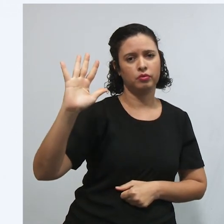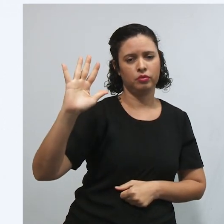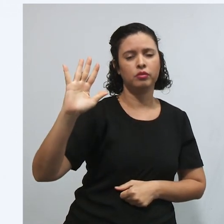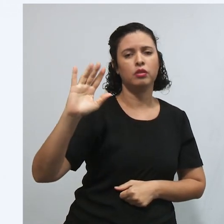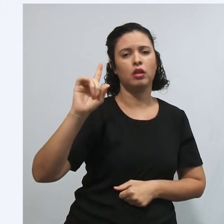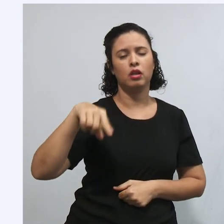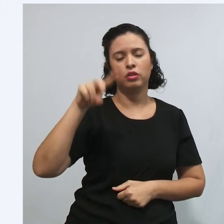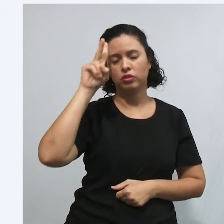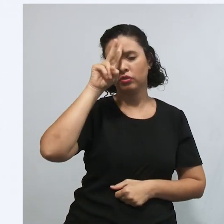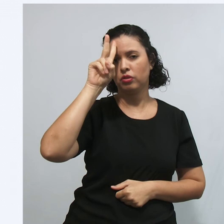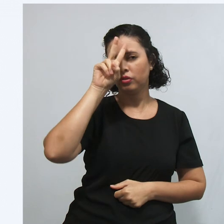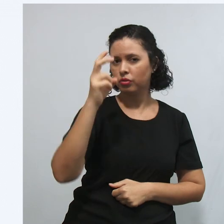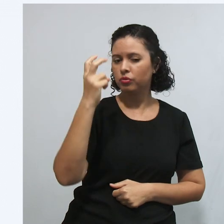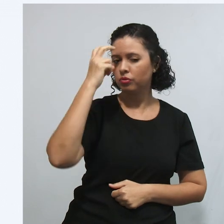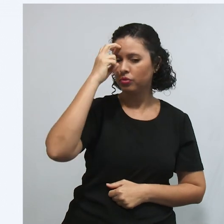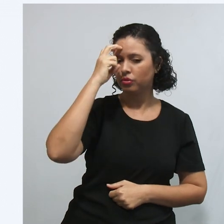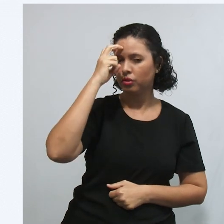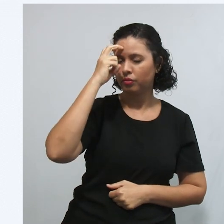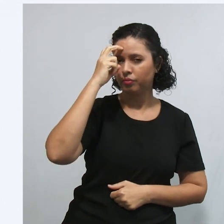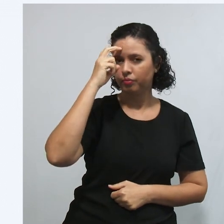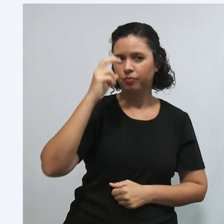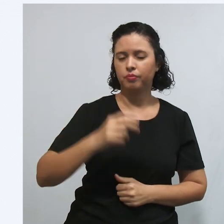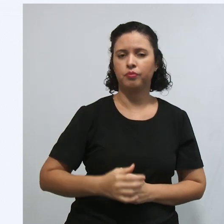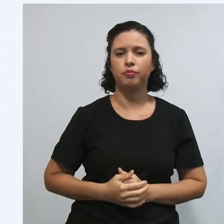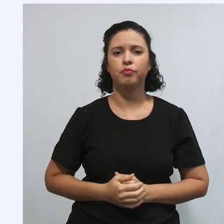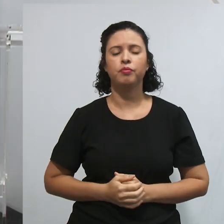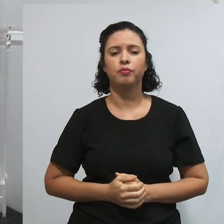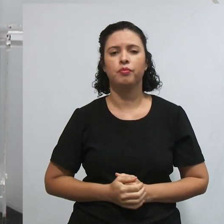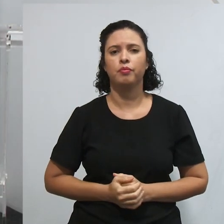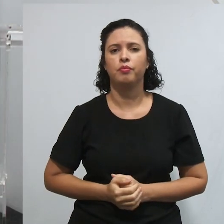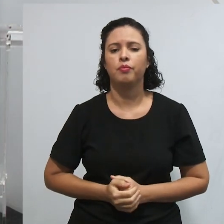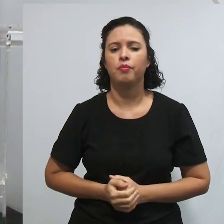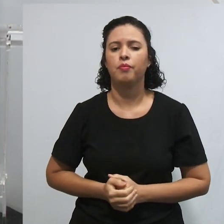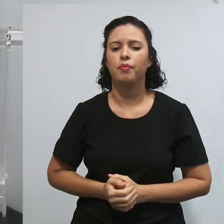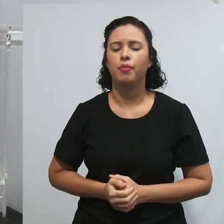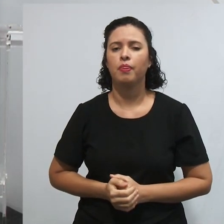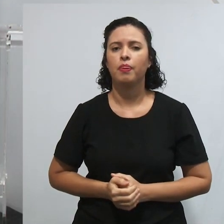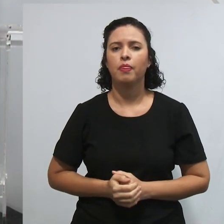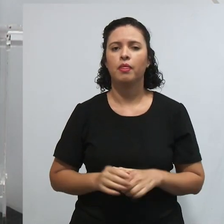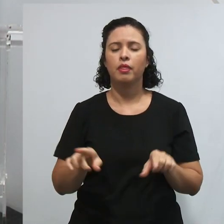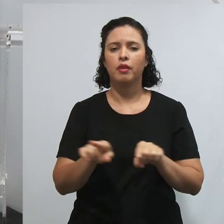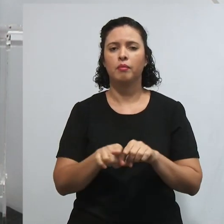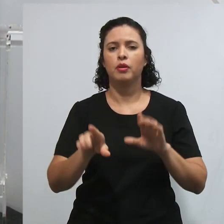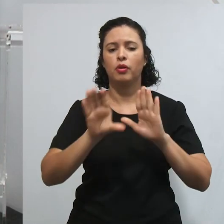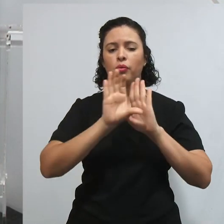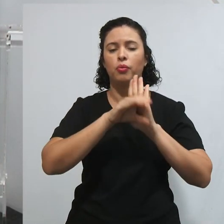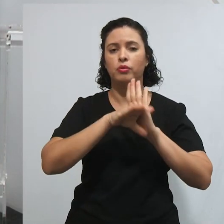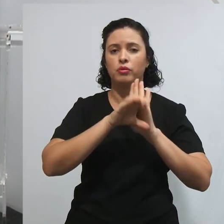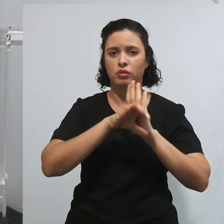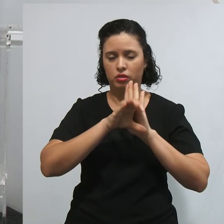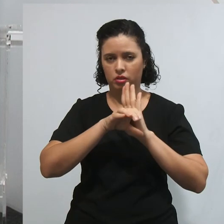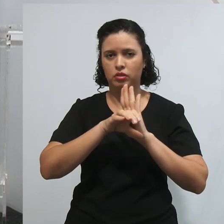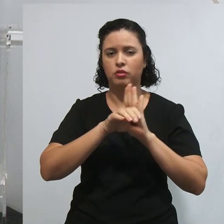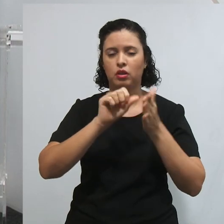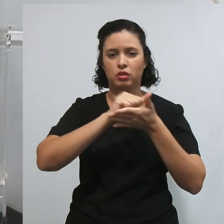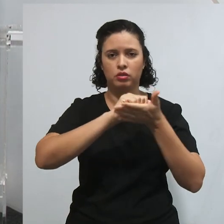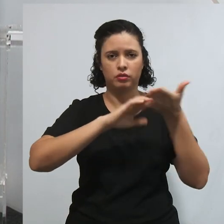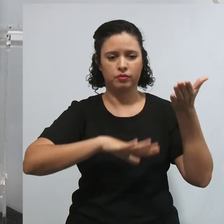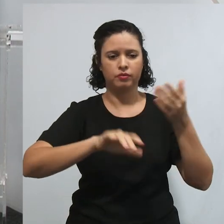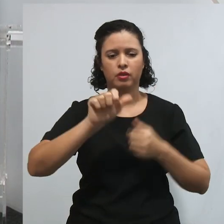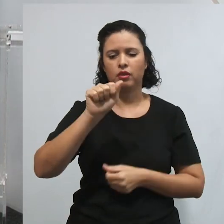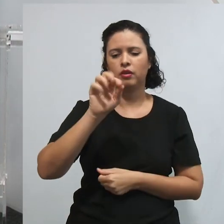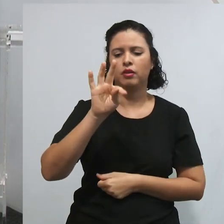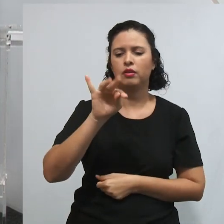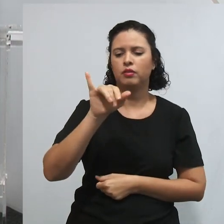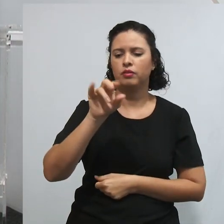teoria histórico-cultural. Importante também, dentro dessa teoria, o conceito, é a palavra atividade. Então, veja